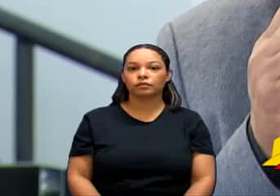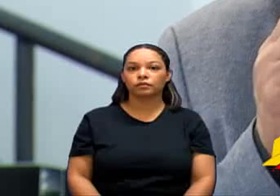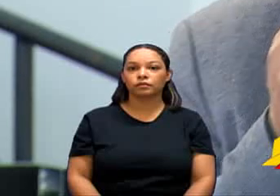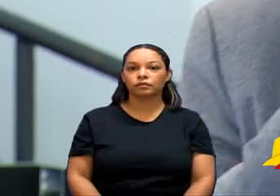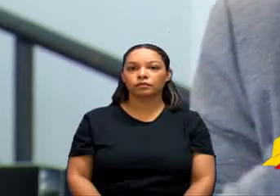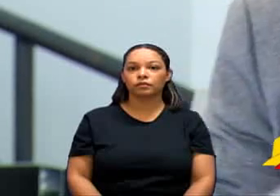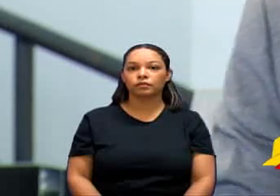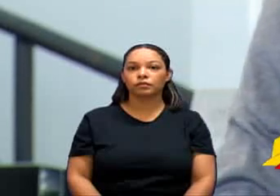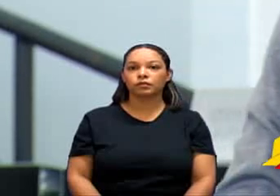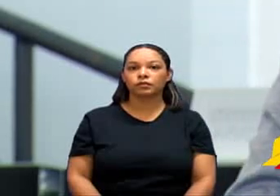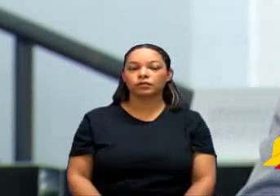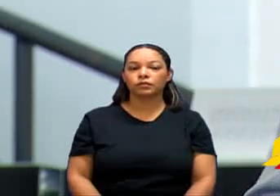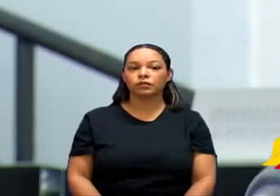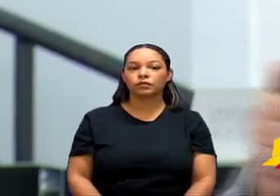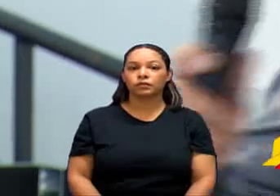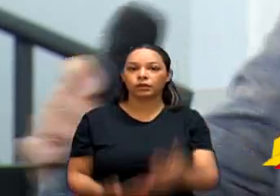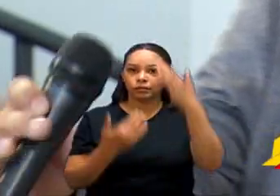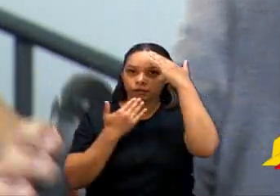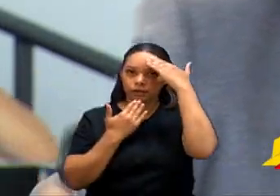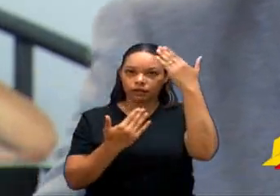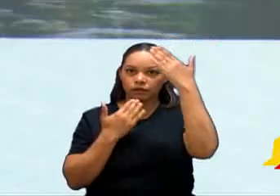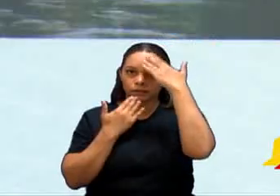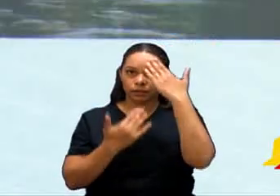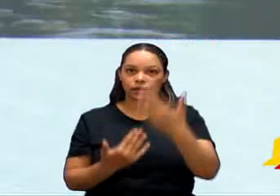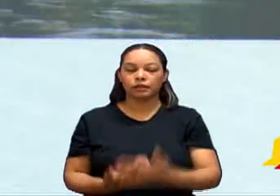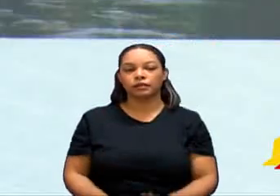região, tá? Obrigado. Obrigado,